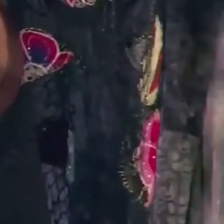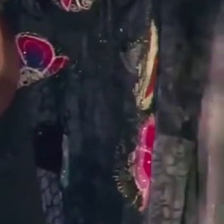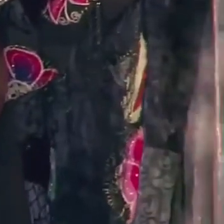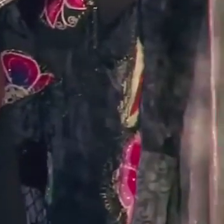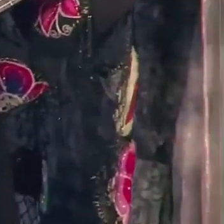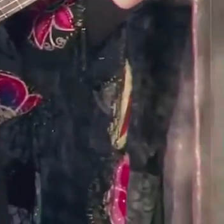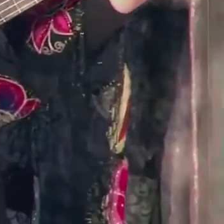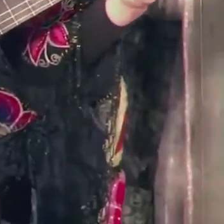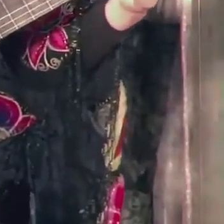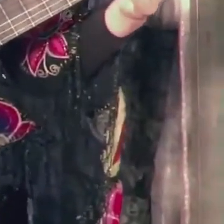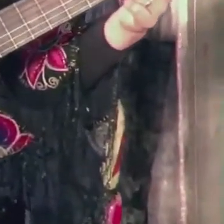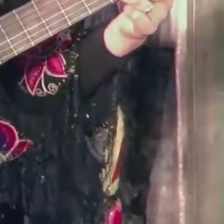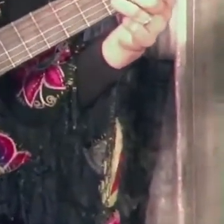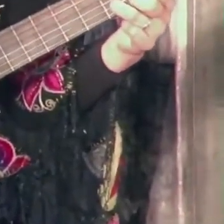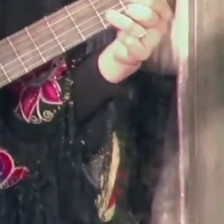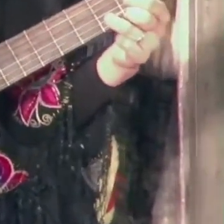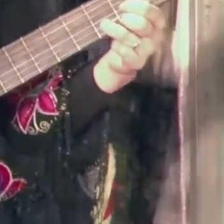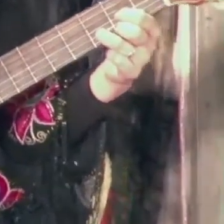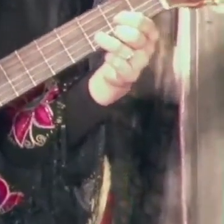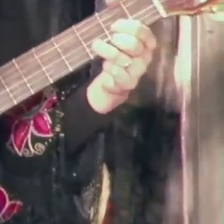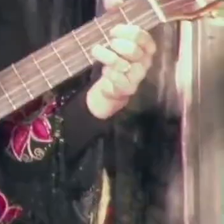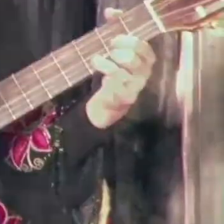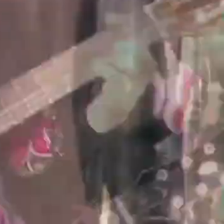Oh mondo,